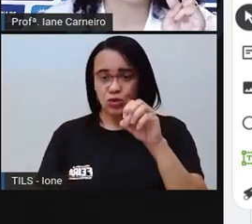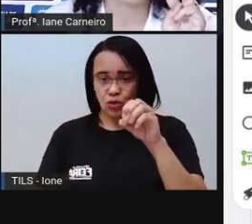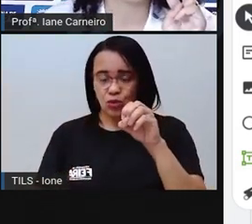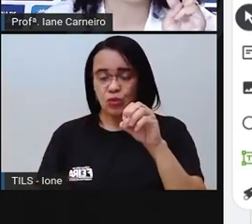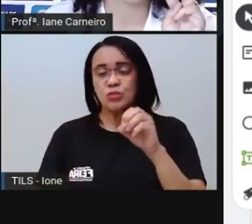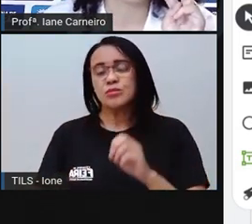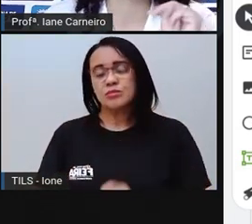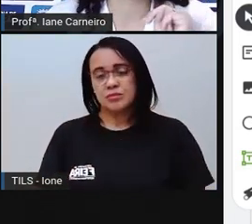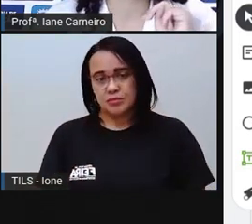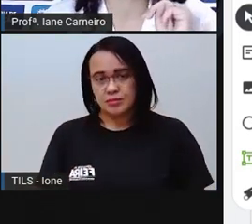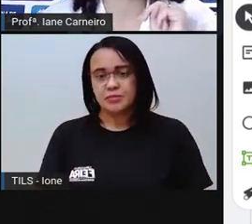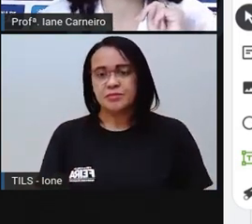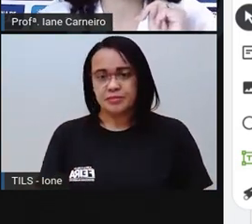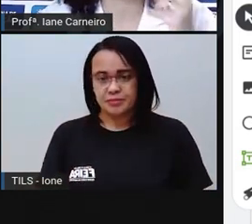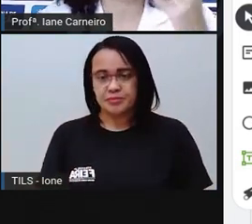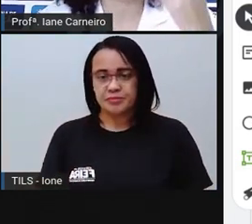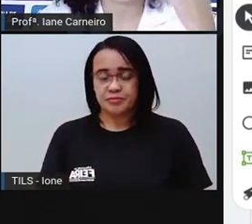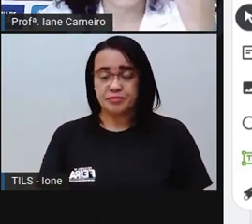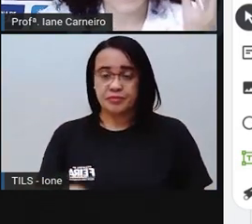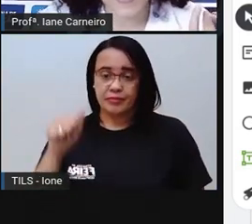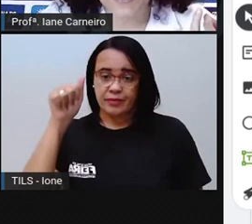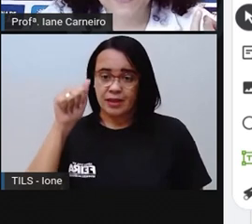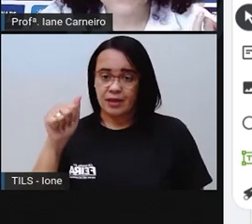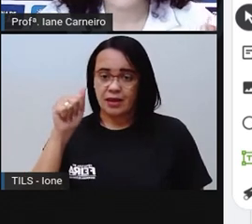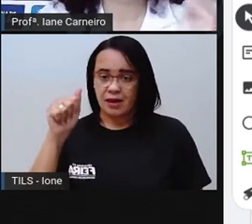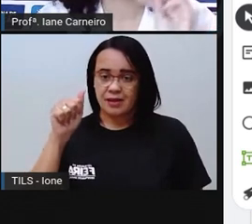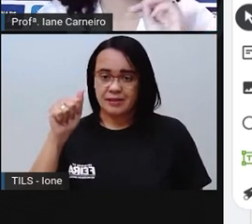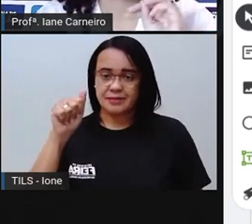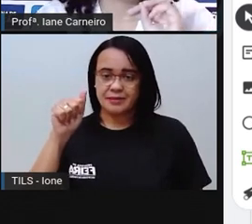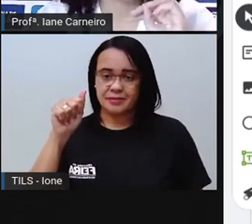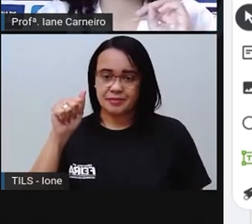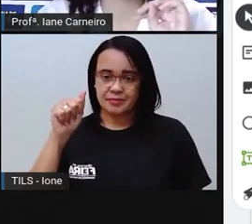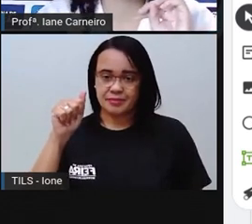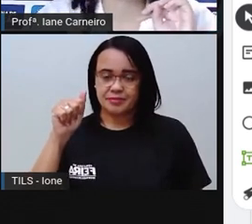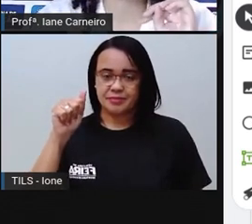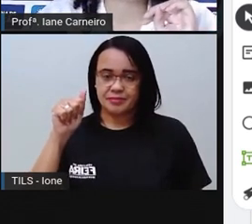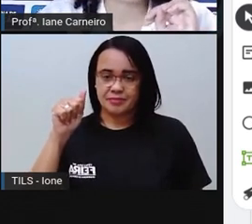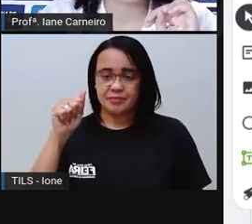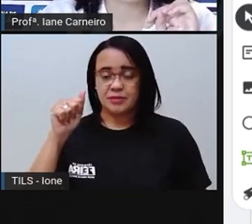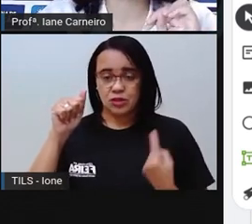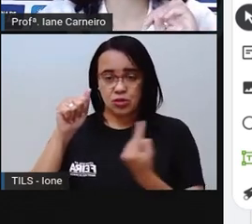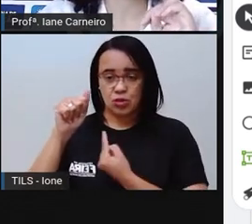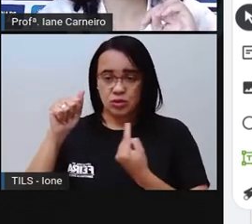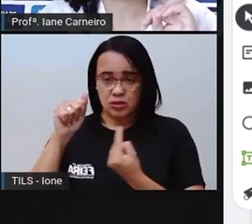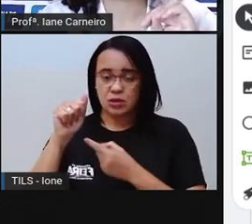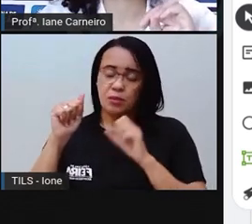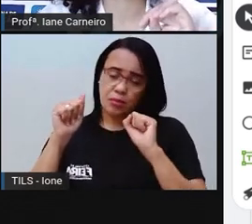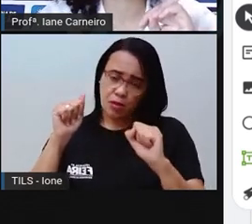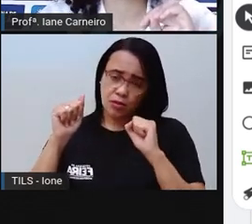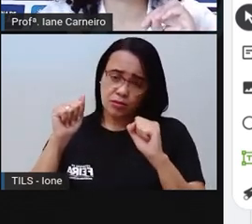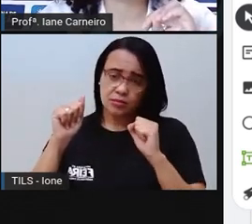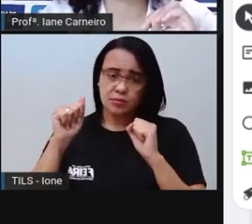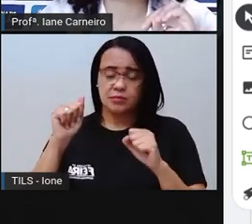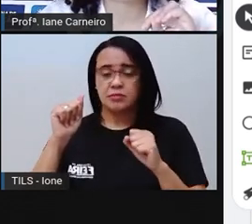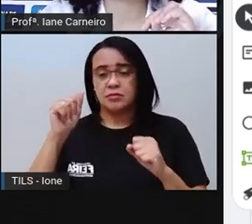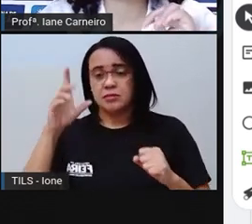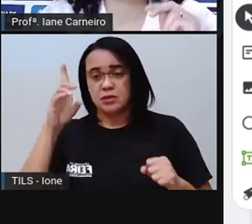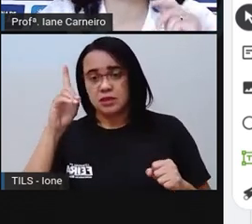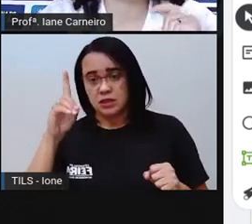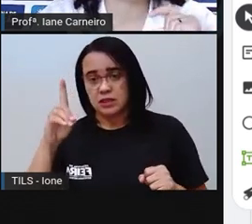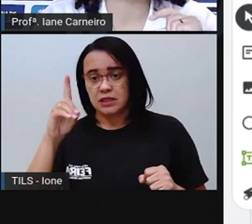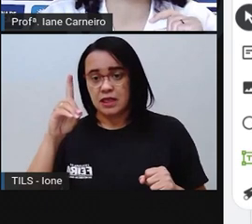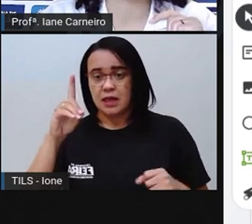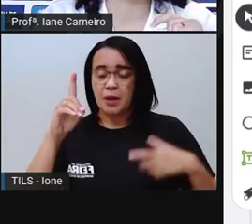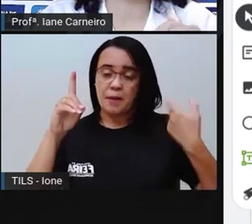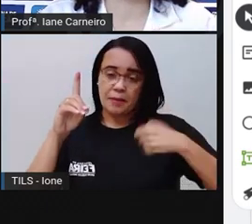da letra, da primeira sílaba, né? Que foi a letra A. Então, o A pode vir sozinho, mas o dó, o D não